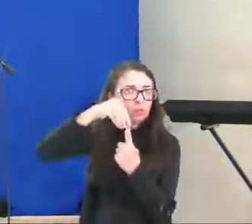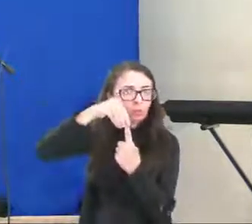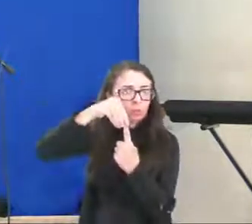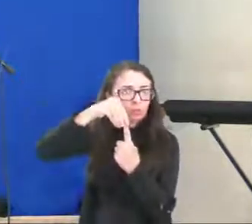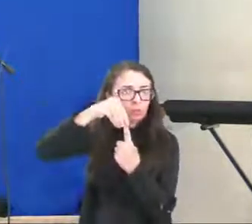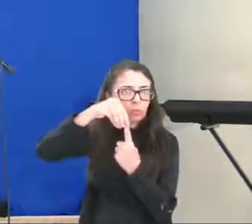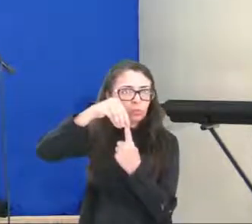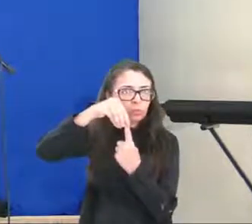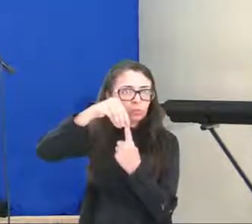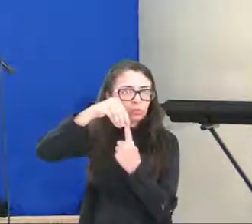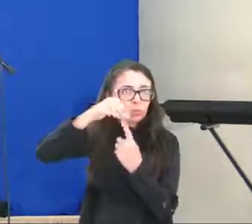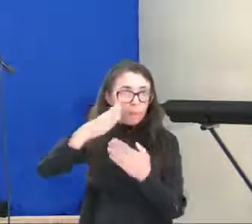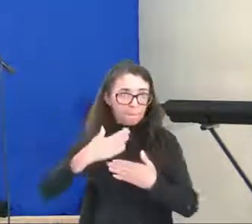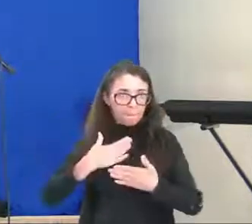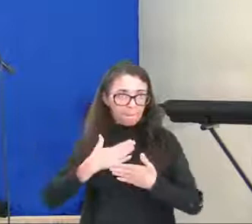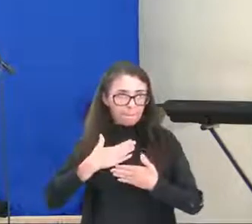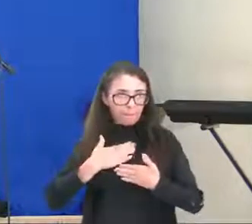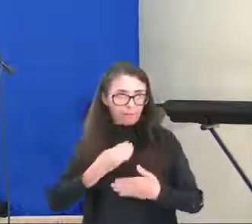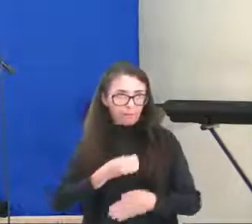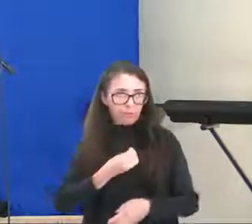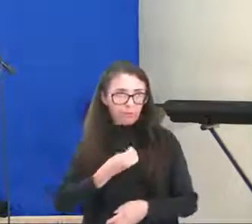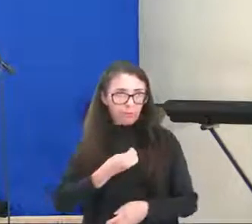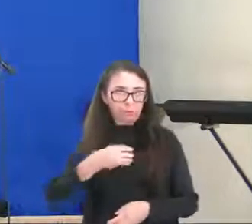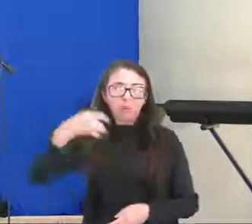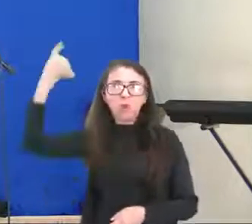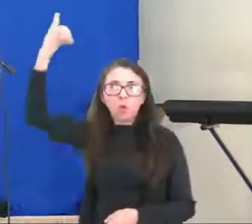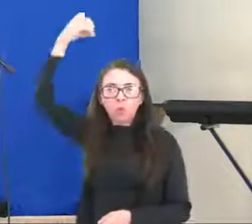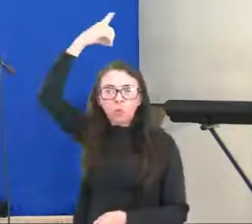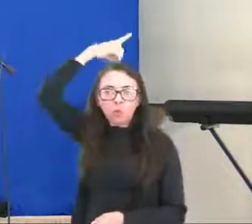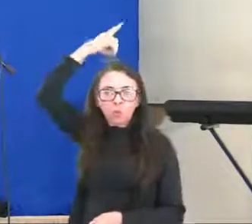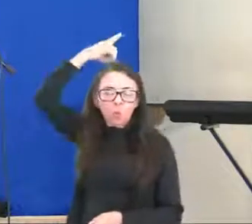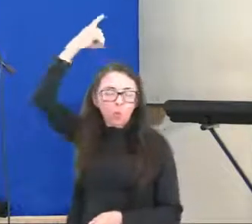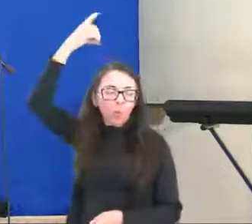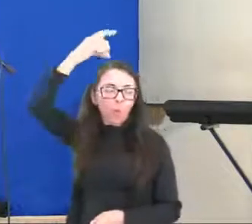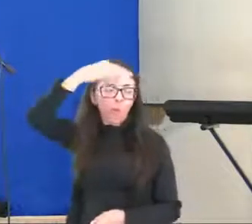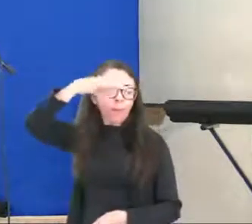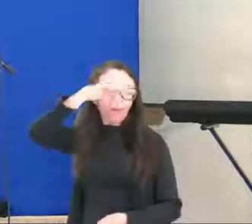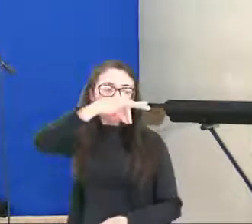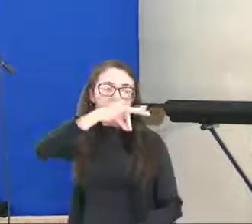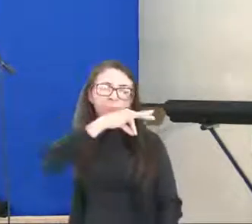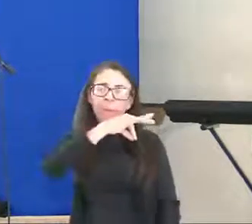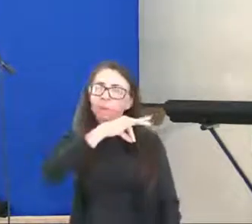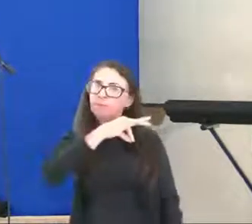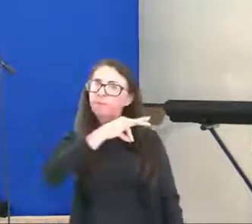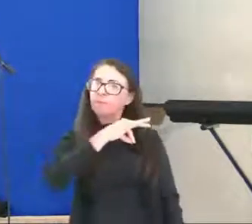difícil, às vezes a gente acha que é nós, né, irmãos? É nós que somos sábios, que